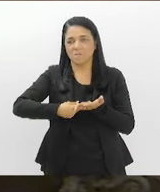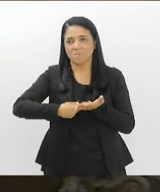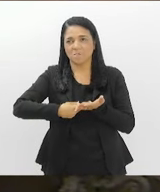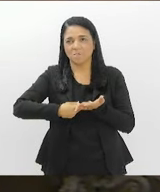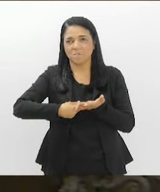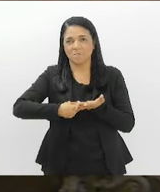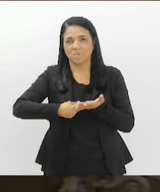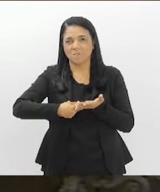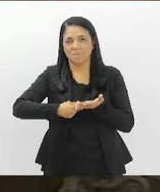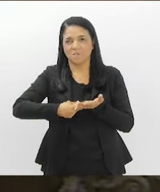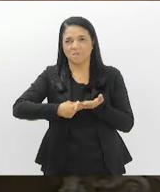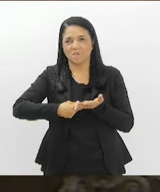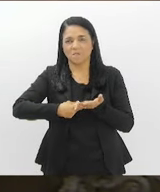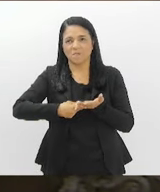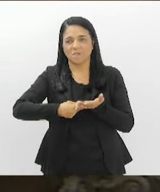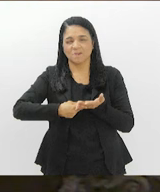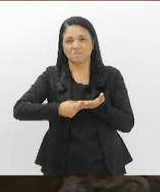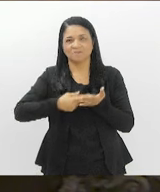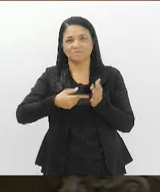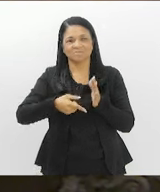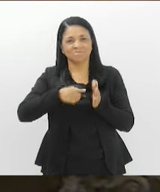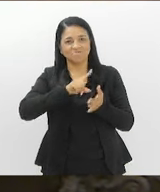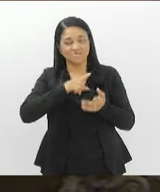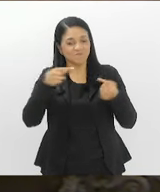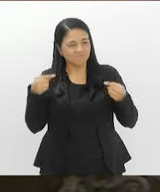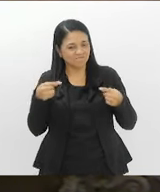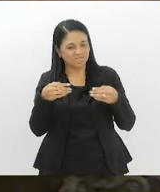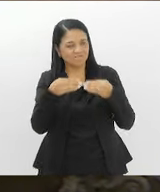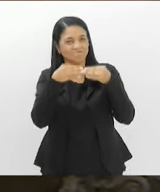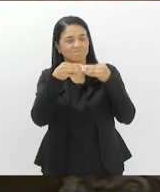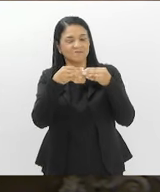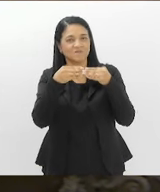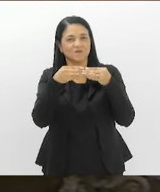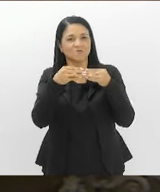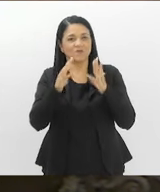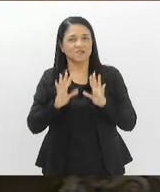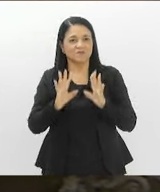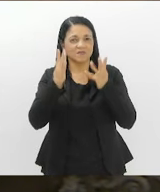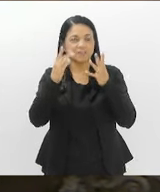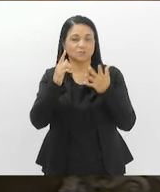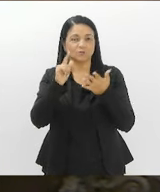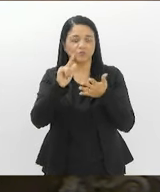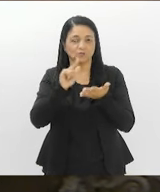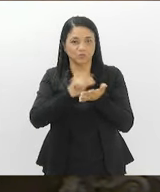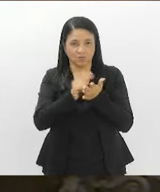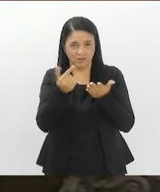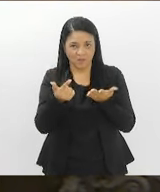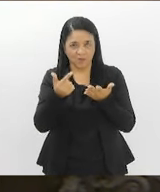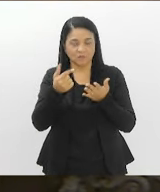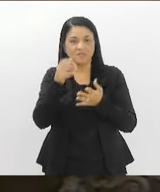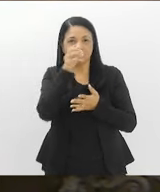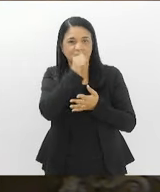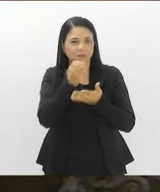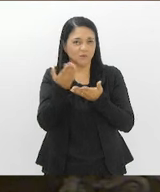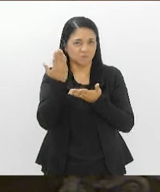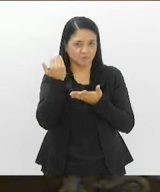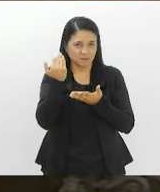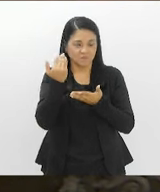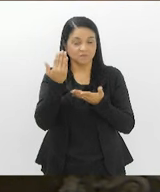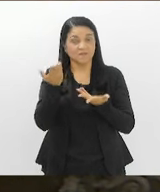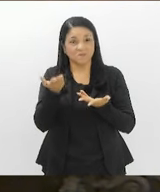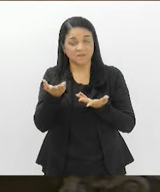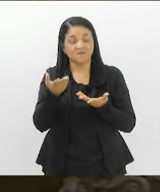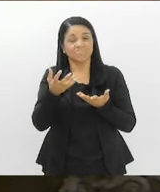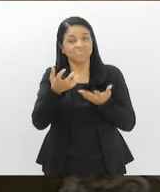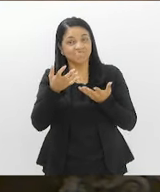muita proximidade, porque o aniversário do jornal foi no sábado passado. Mas quis eu destino que o nosso deputado